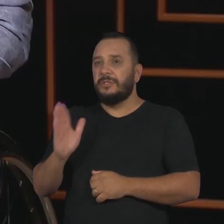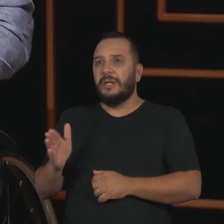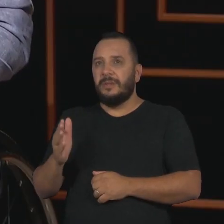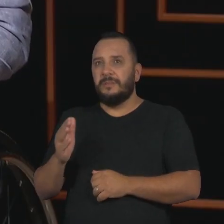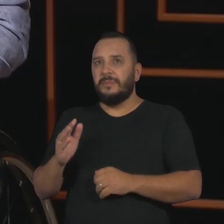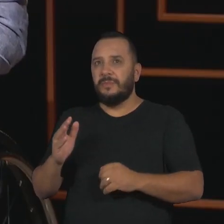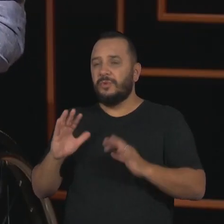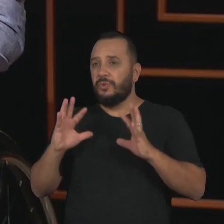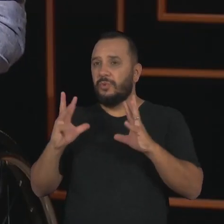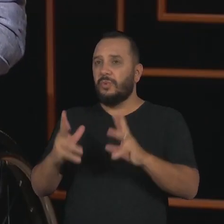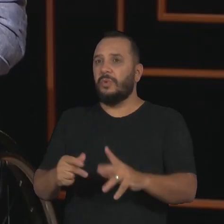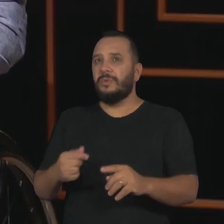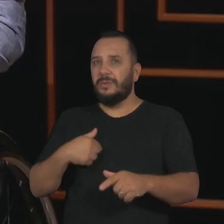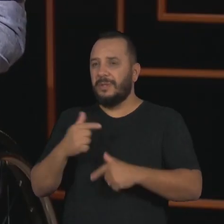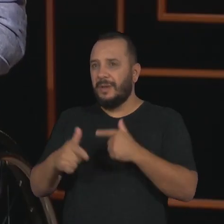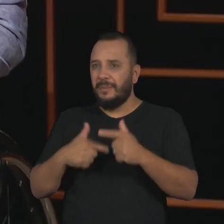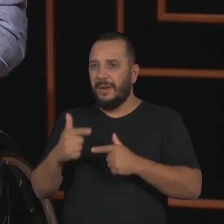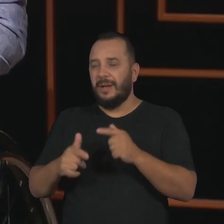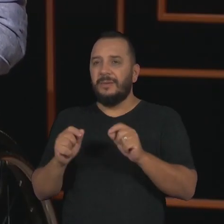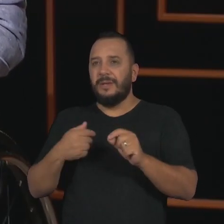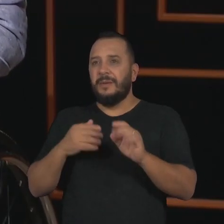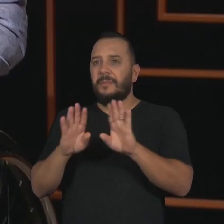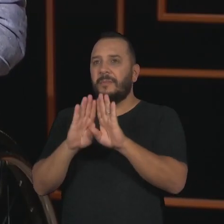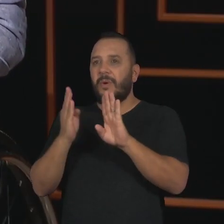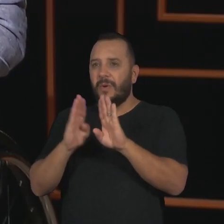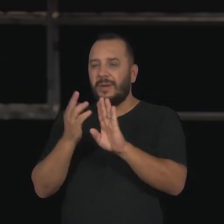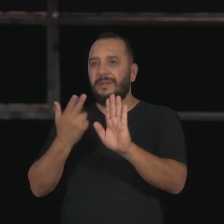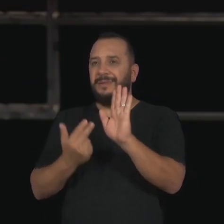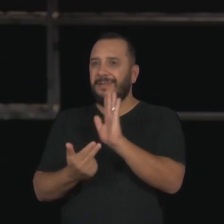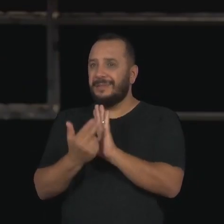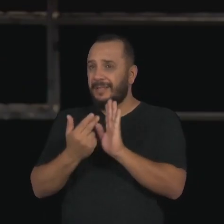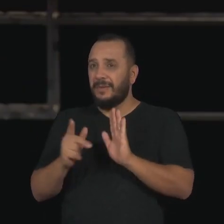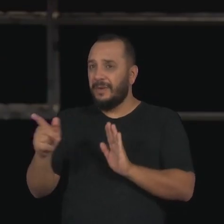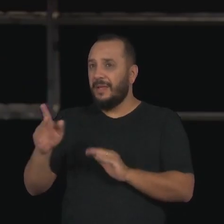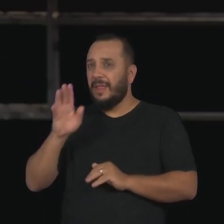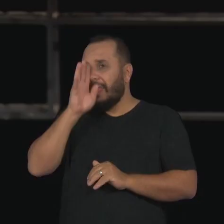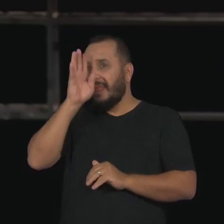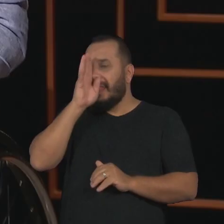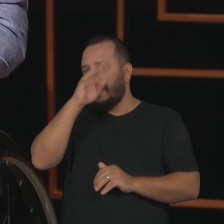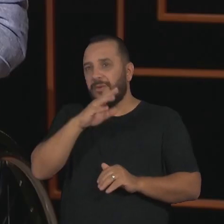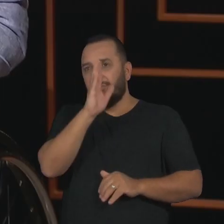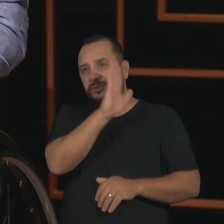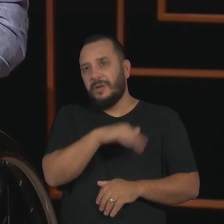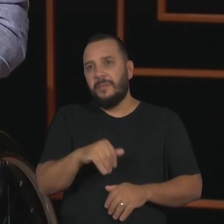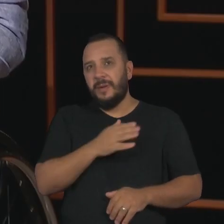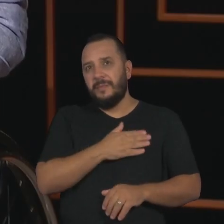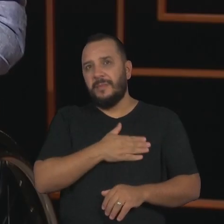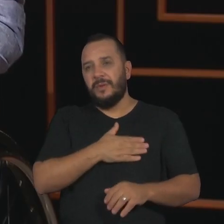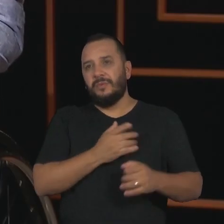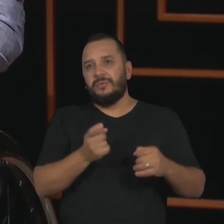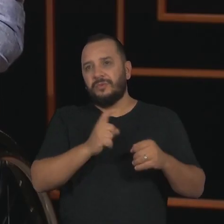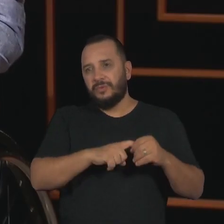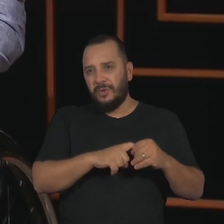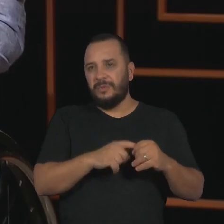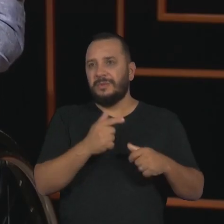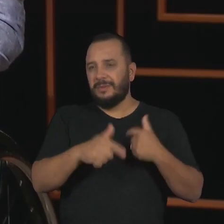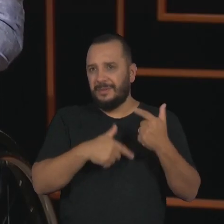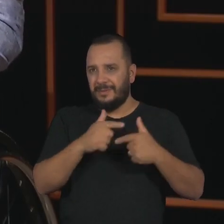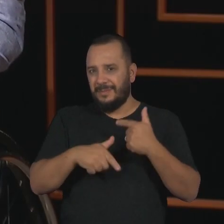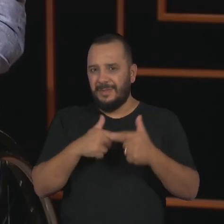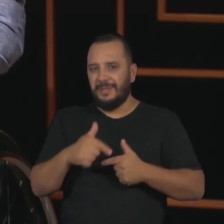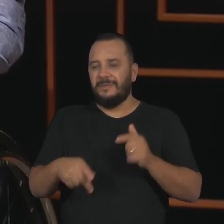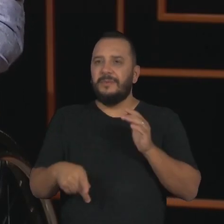um trabalho que eu tinha feito de portas, de desenhos de portas e tal. Eu chamei o meu sócio, eu tinha um sócio que trabalhava na